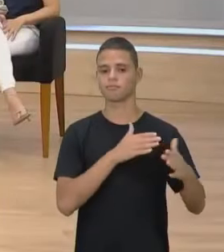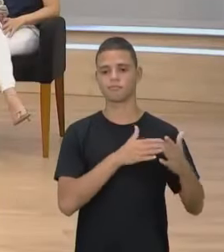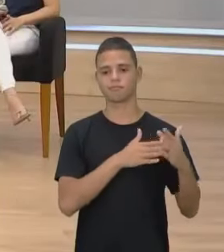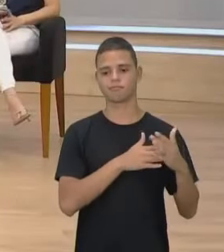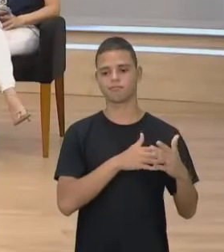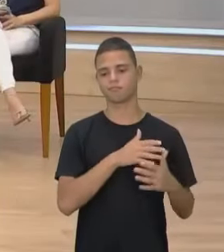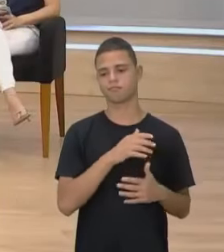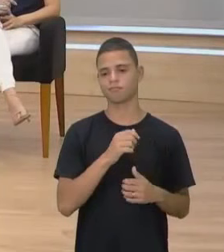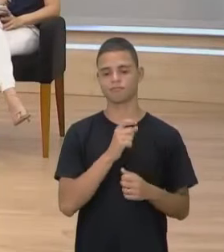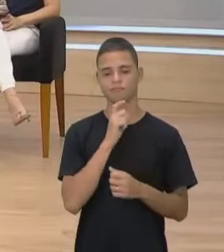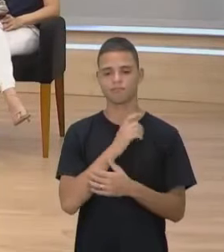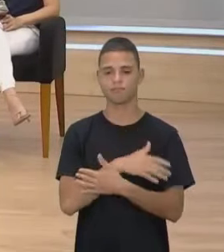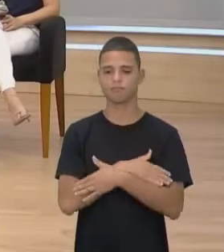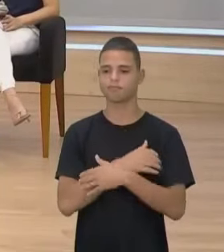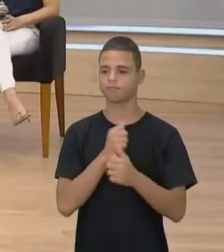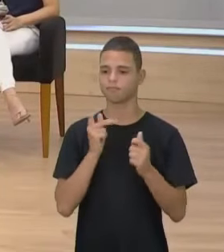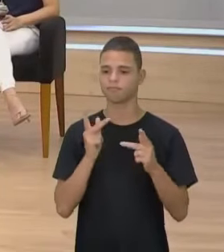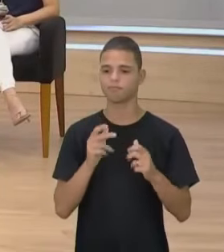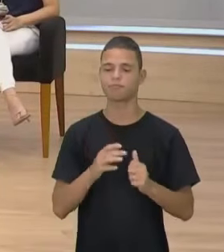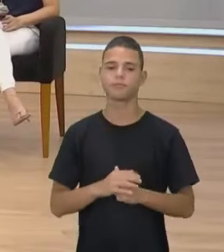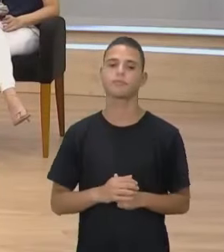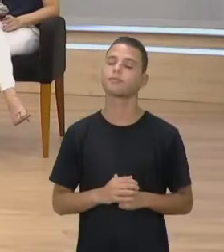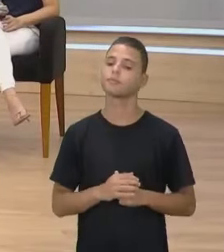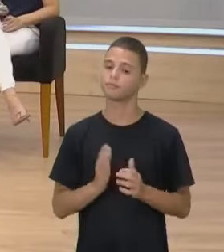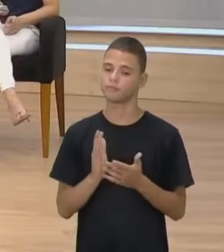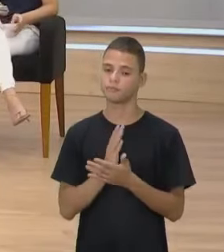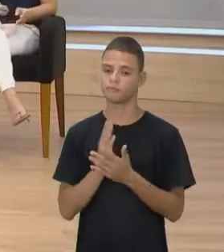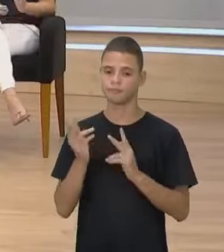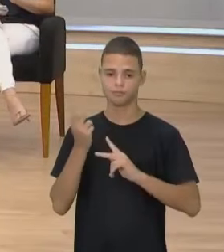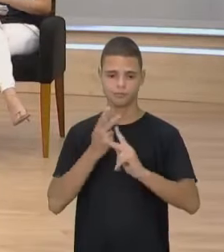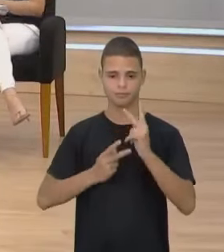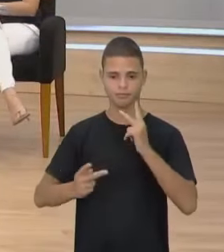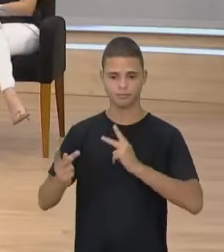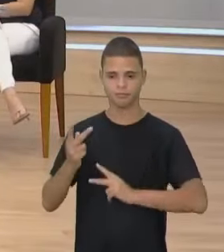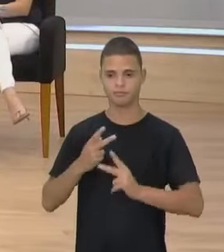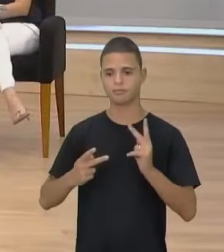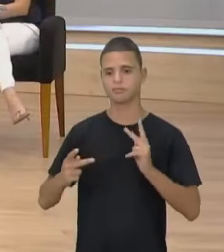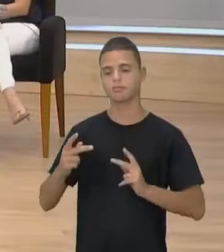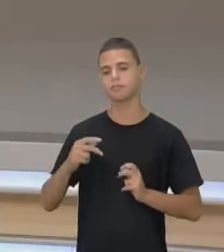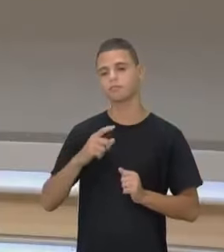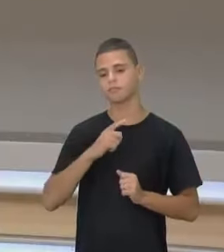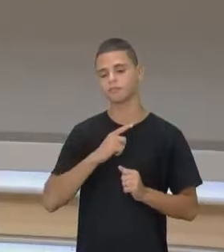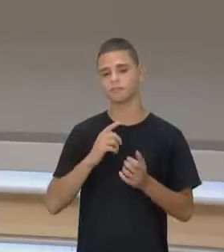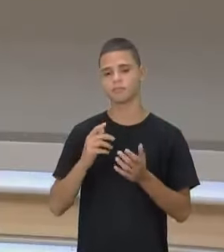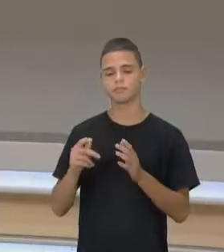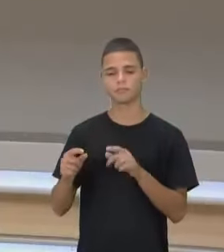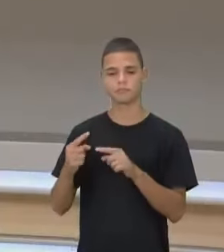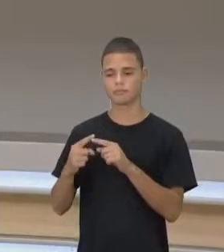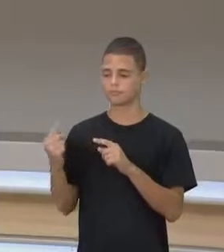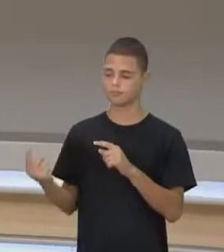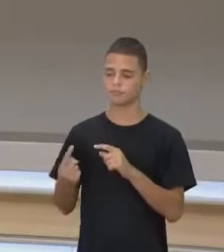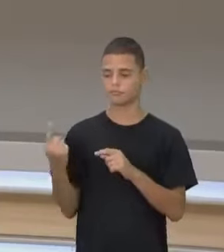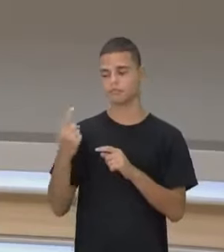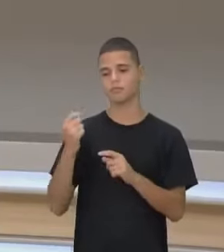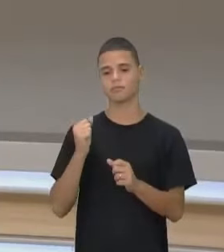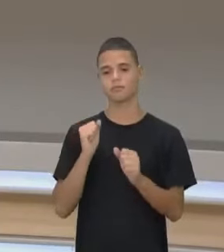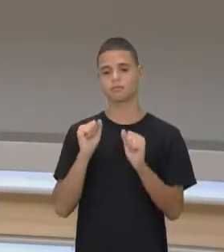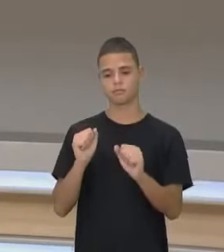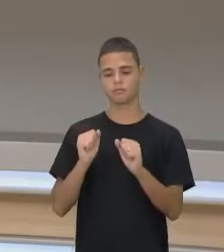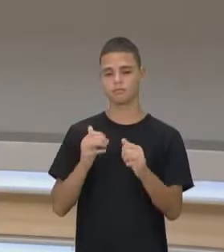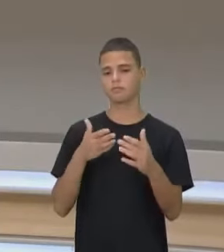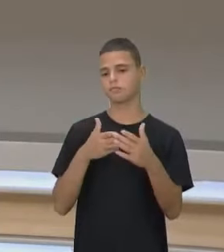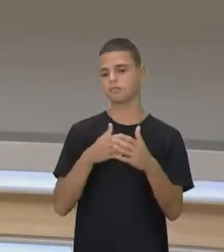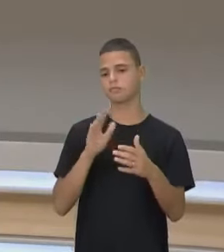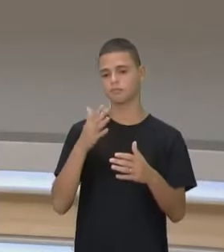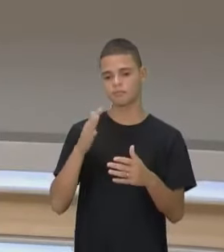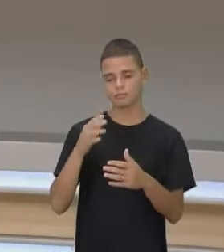Equador. Ok? Perfeito. Então, esses ventos, né, dessas tempestades causadas por ciclones, eles podem atingir até 300 km